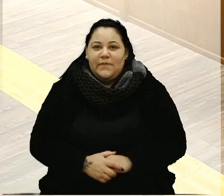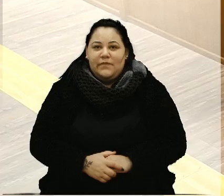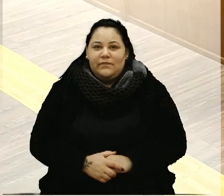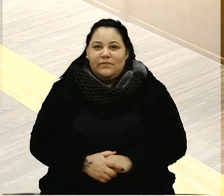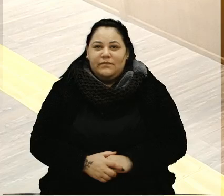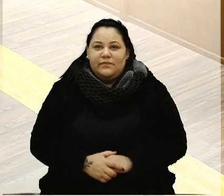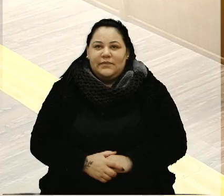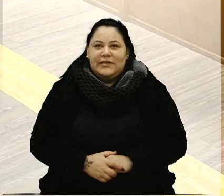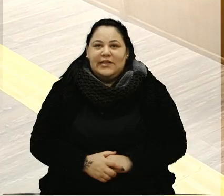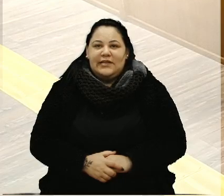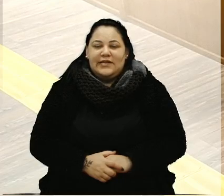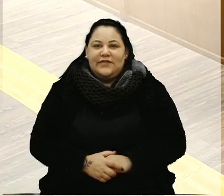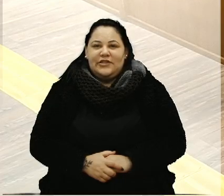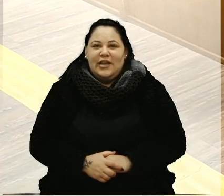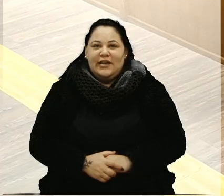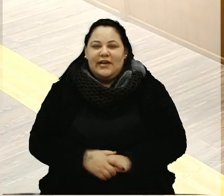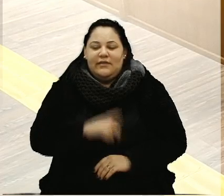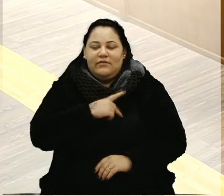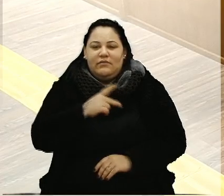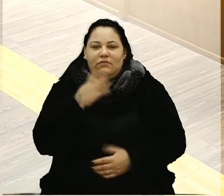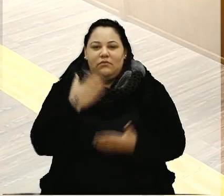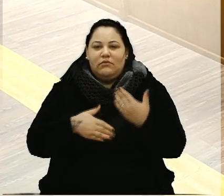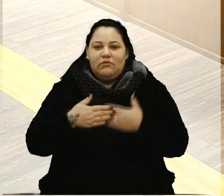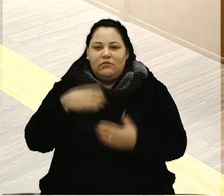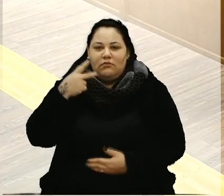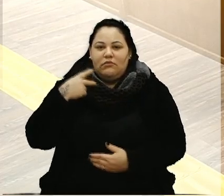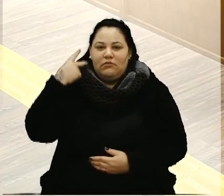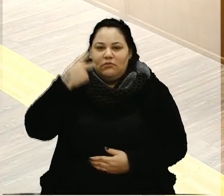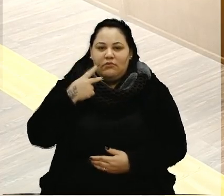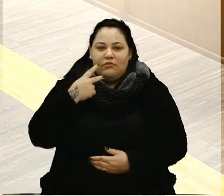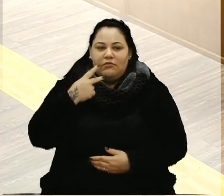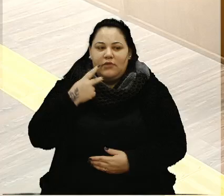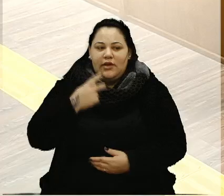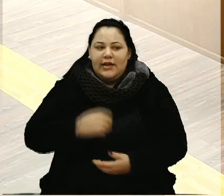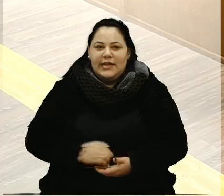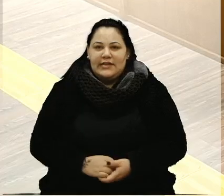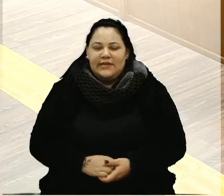senhores vereadores, saudação especial a Cristiane, e se tu me permite,